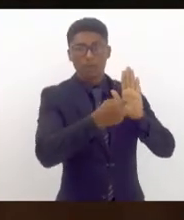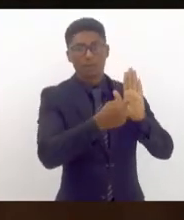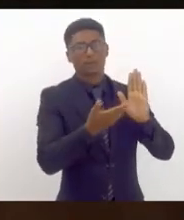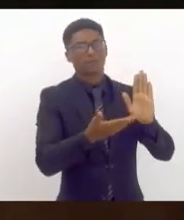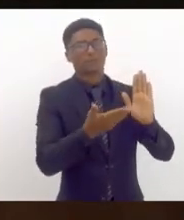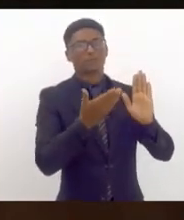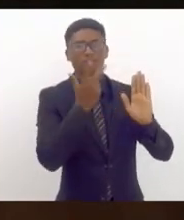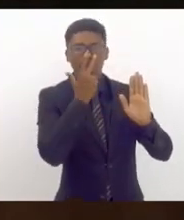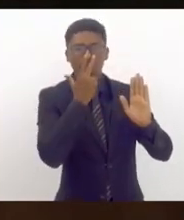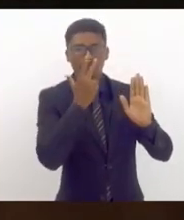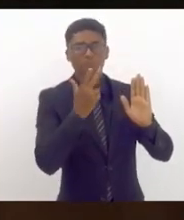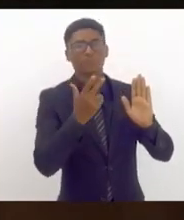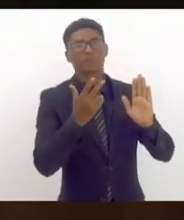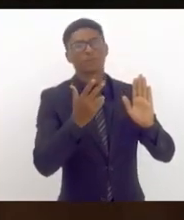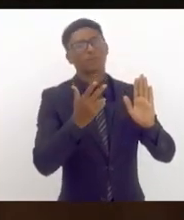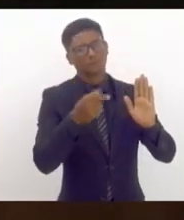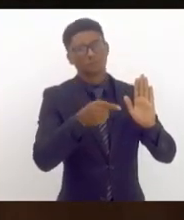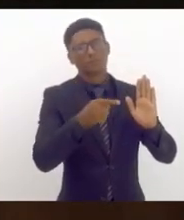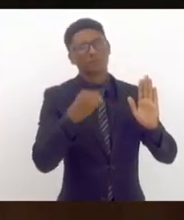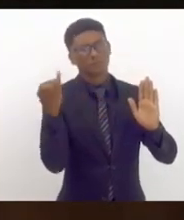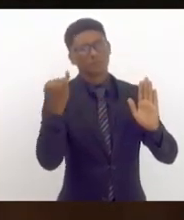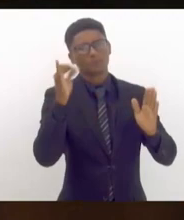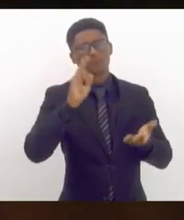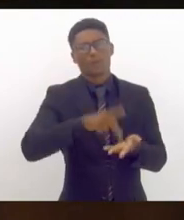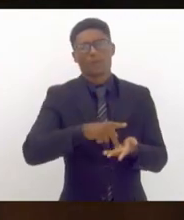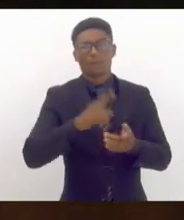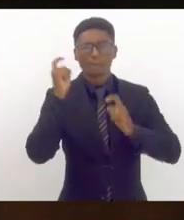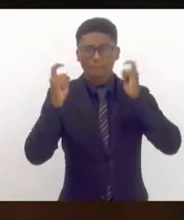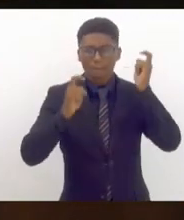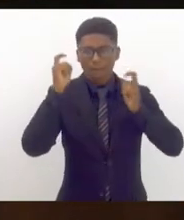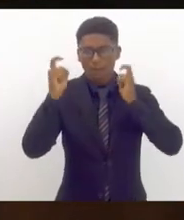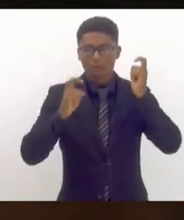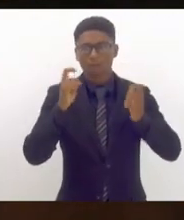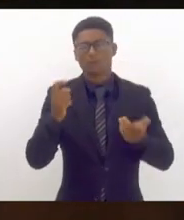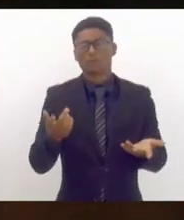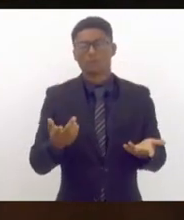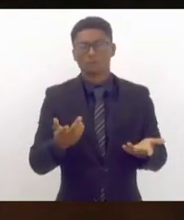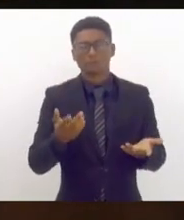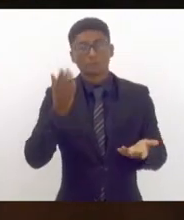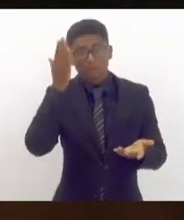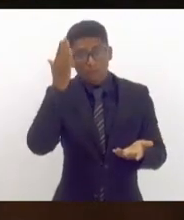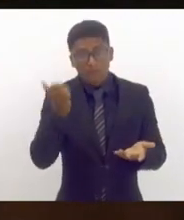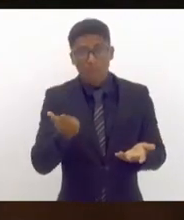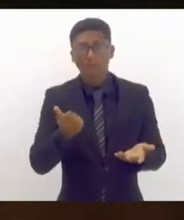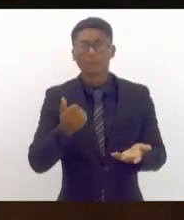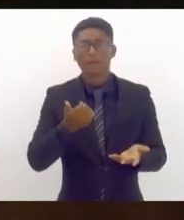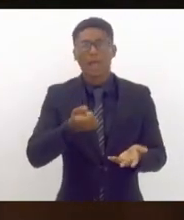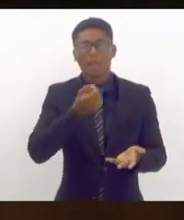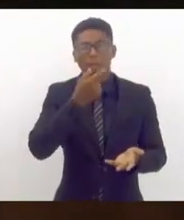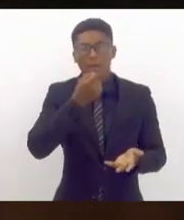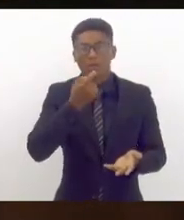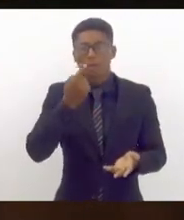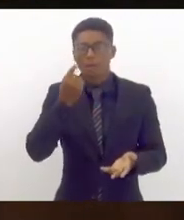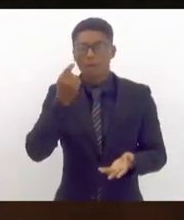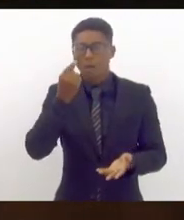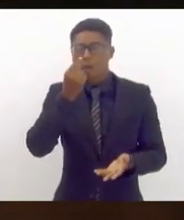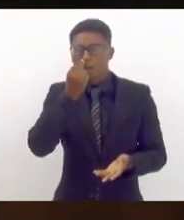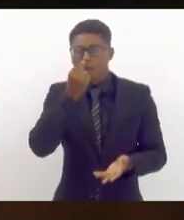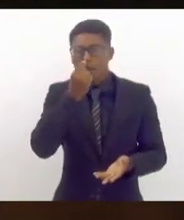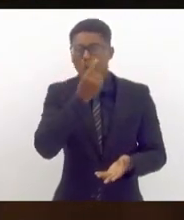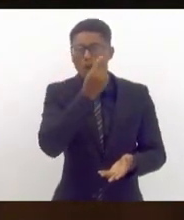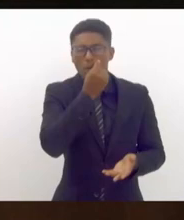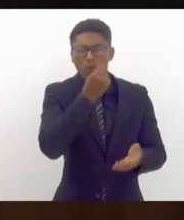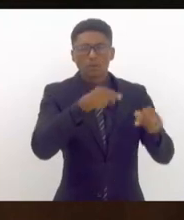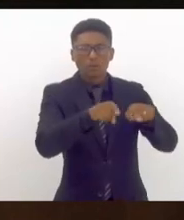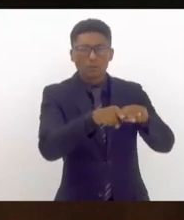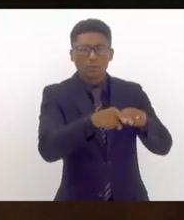que realmente é preocupante. A gente sabe que não só os descongestionantes nasais, mas como diversos outros medicamentos,